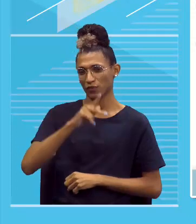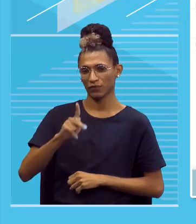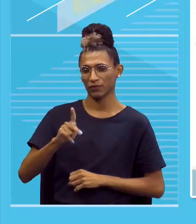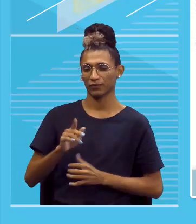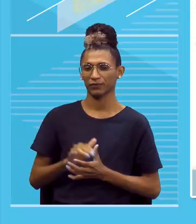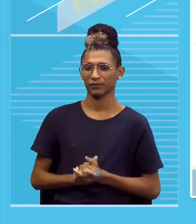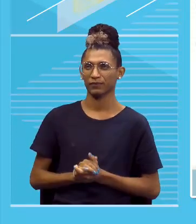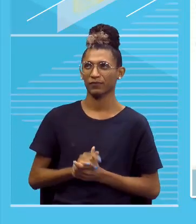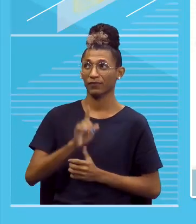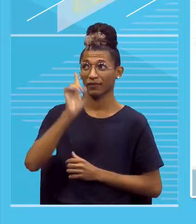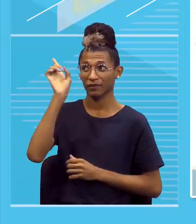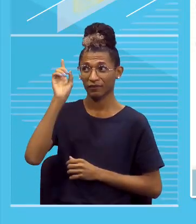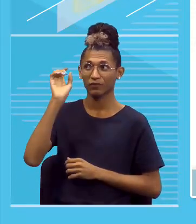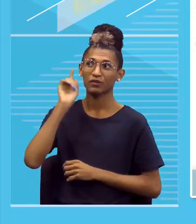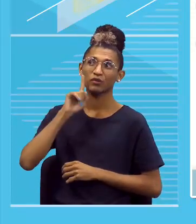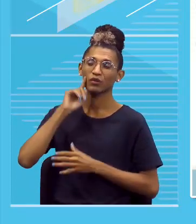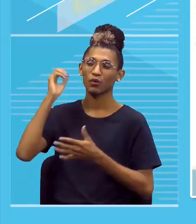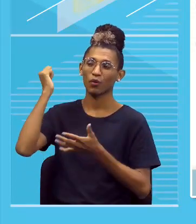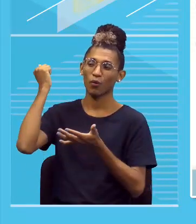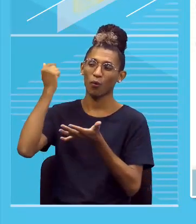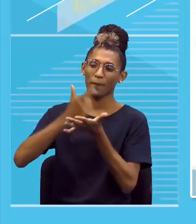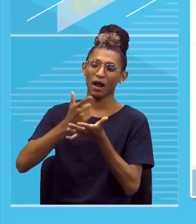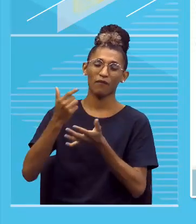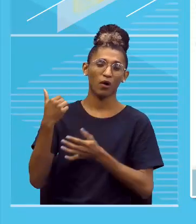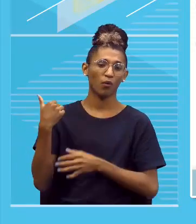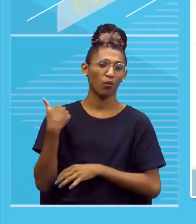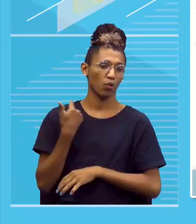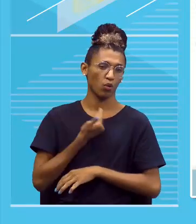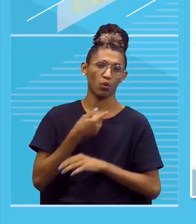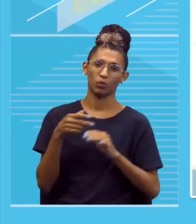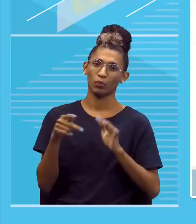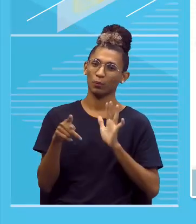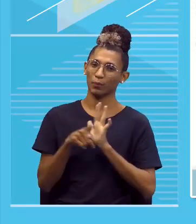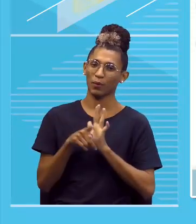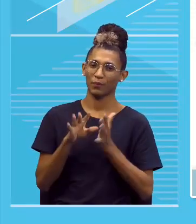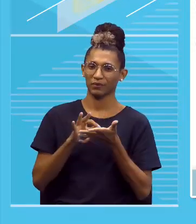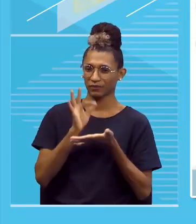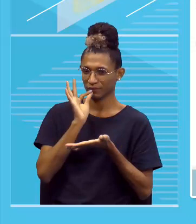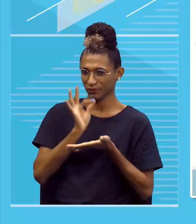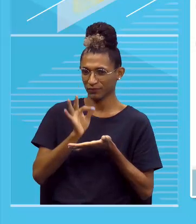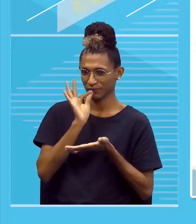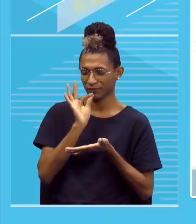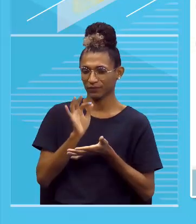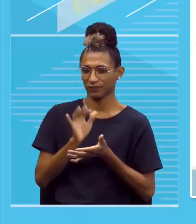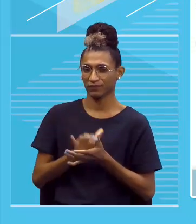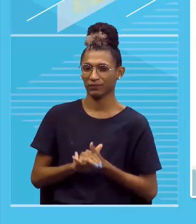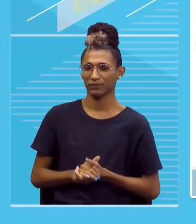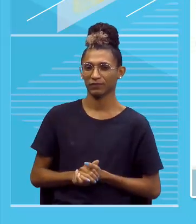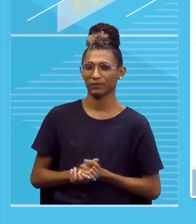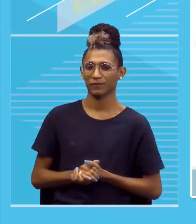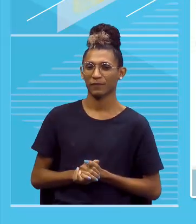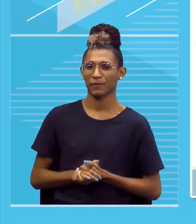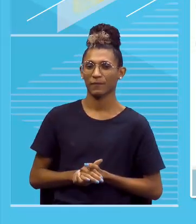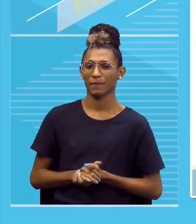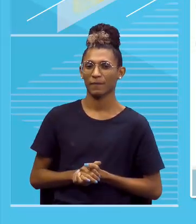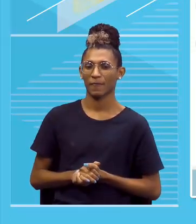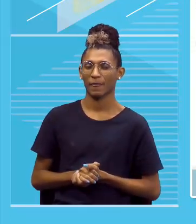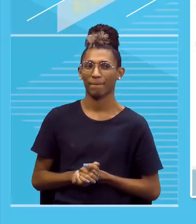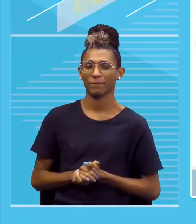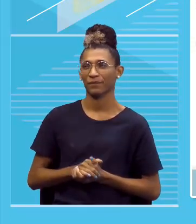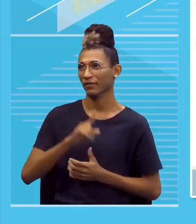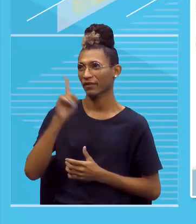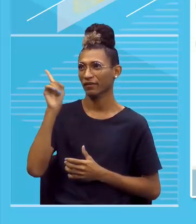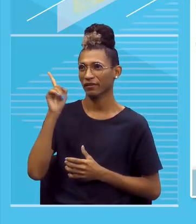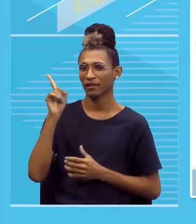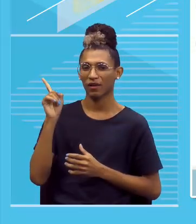eles compravam o nosso café professor e eles Professor quebraram